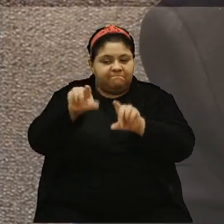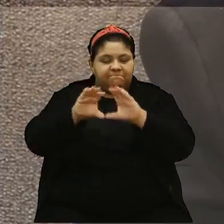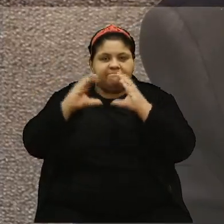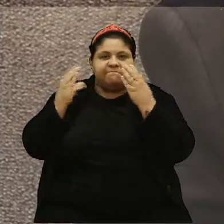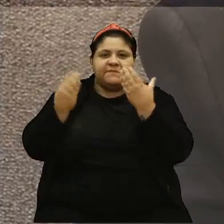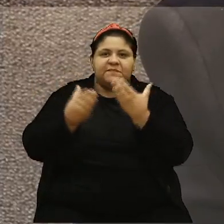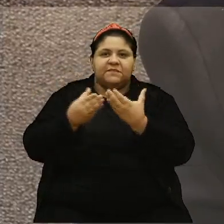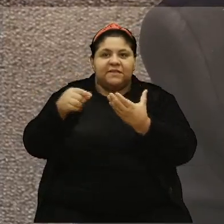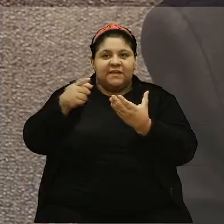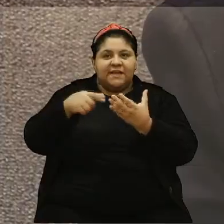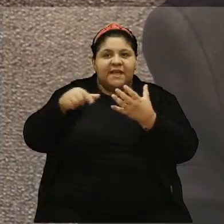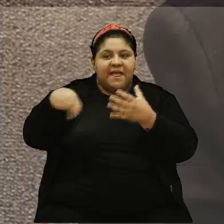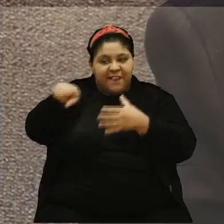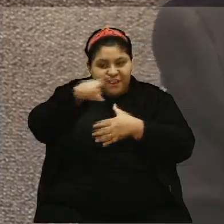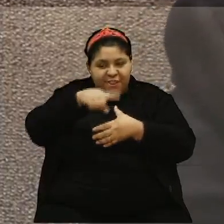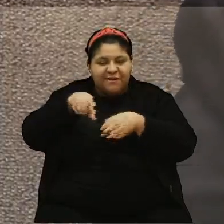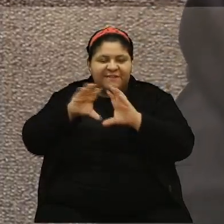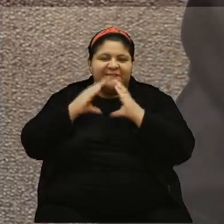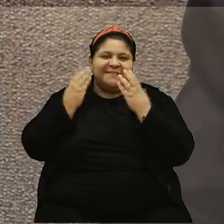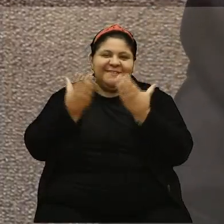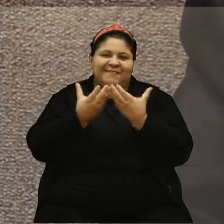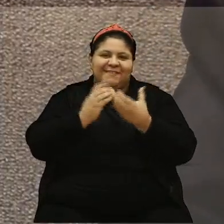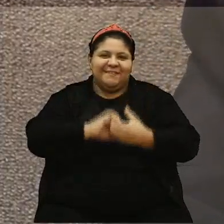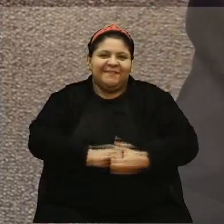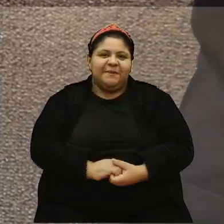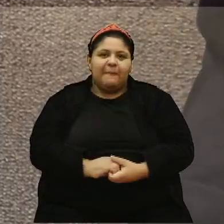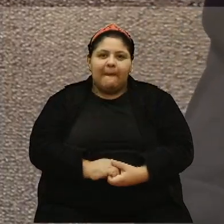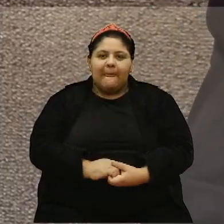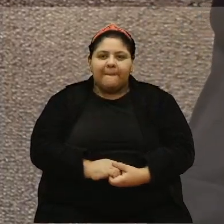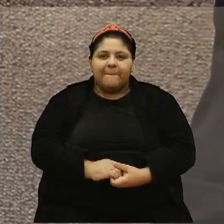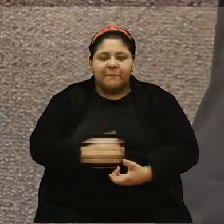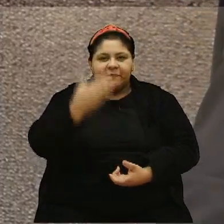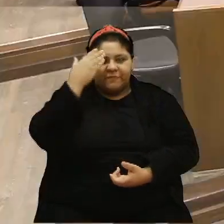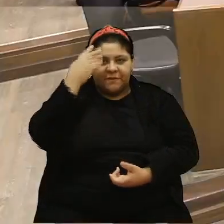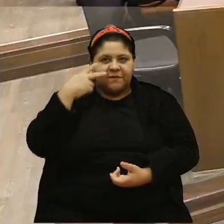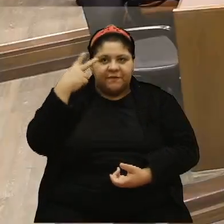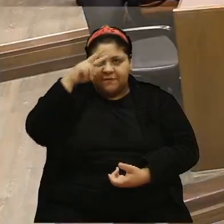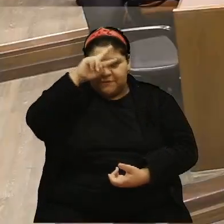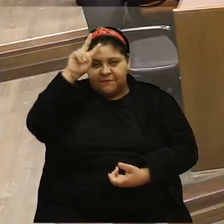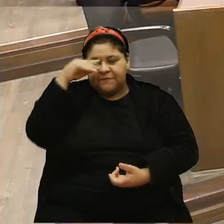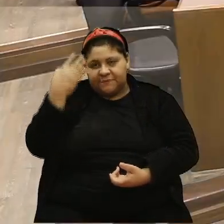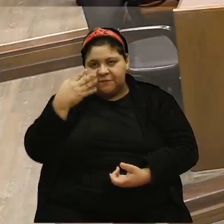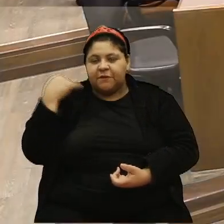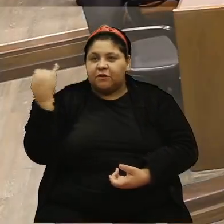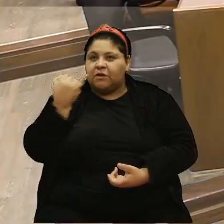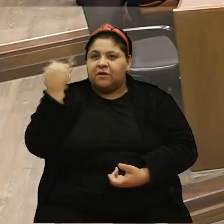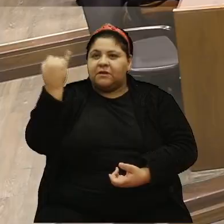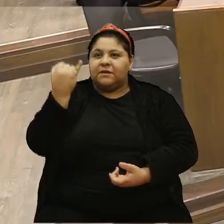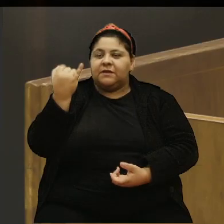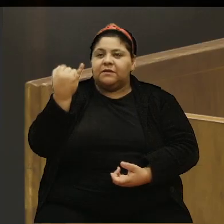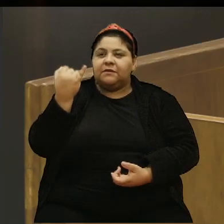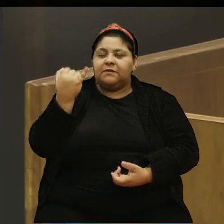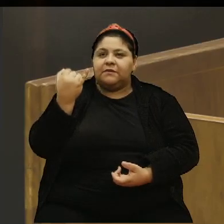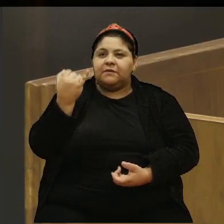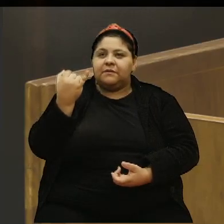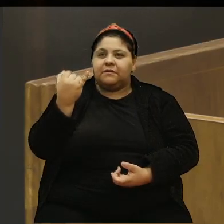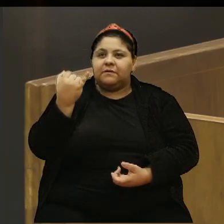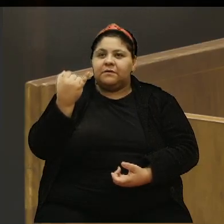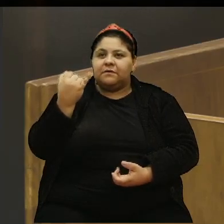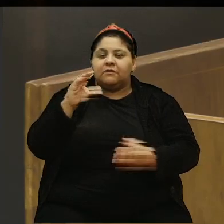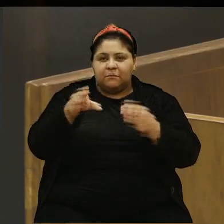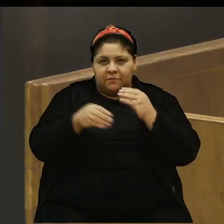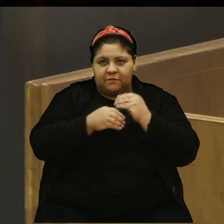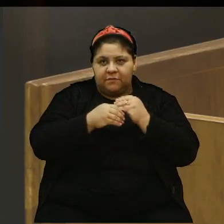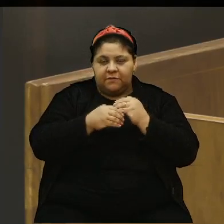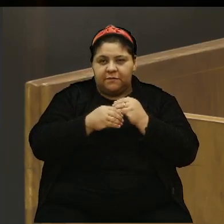a vossa comunidade, né? É isso aí. Obrigado, vereador Edson. E é importante a gente tem que ressaltar também, né? Pequena parte, vereador Aldonei.